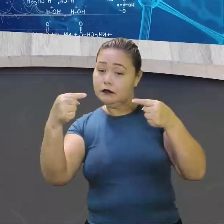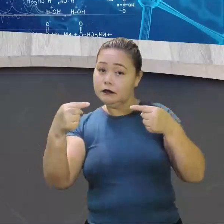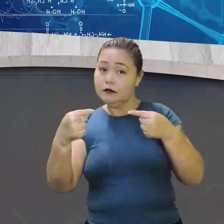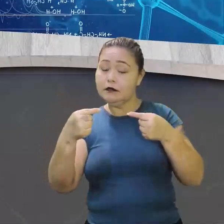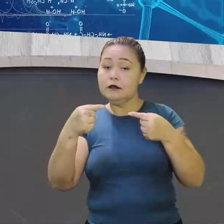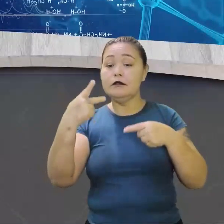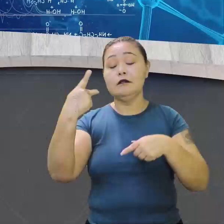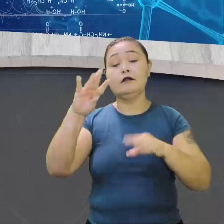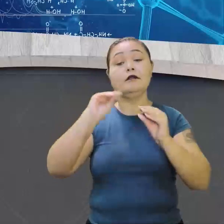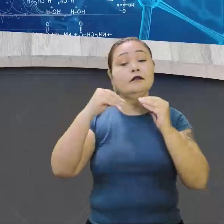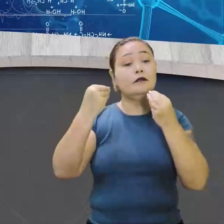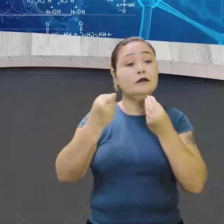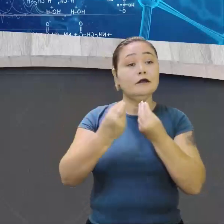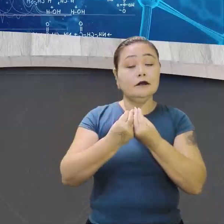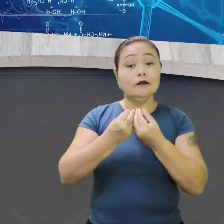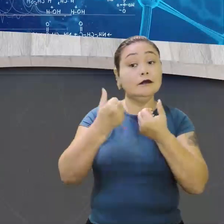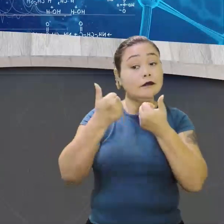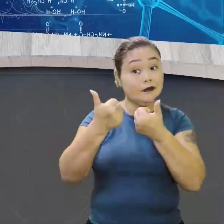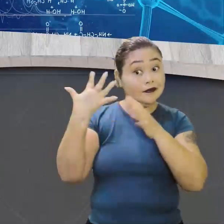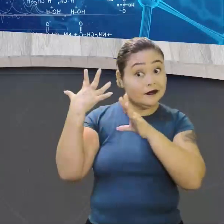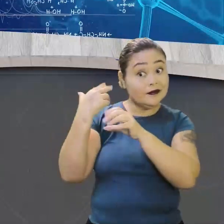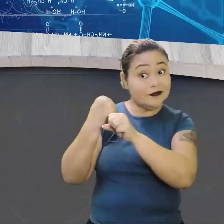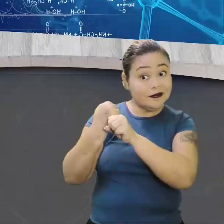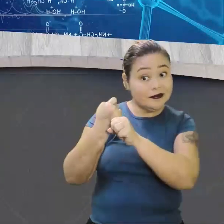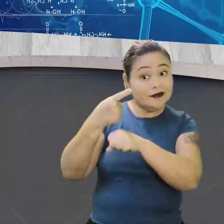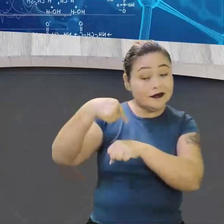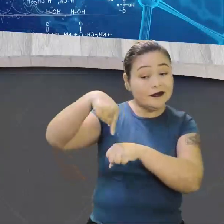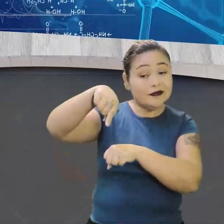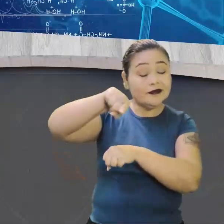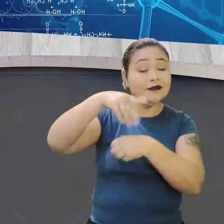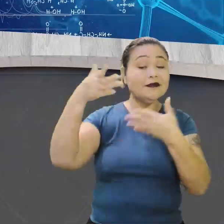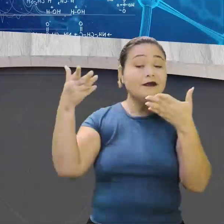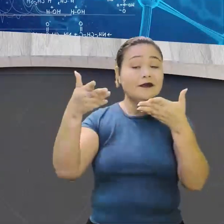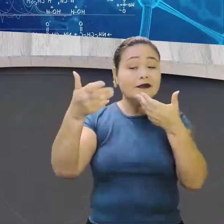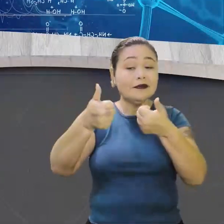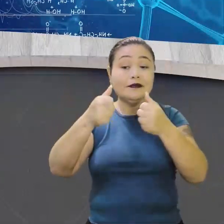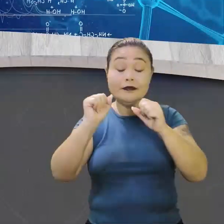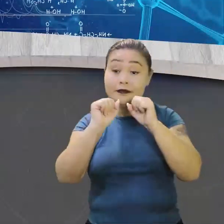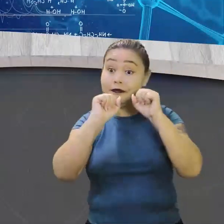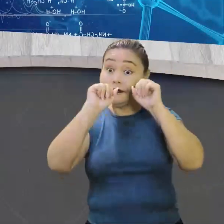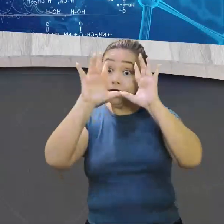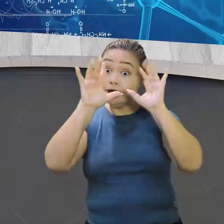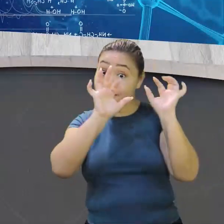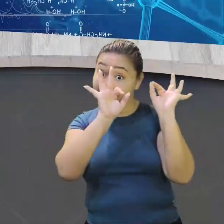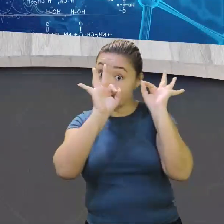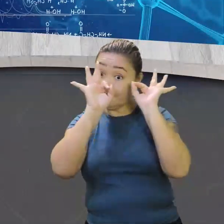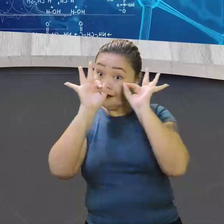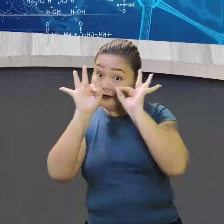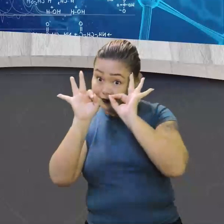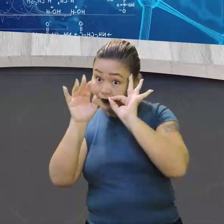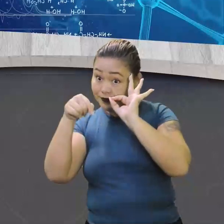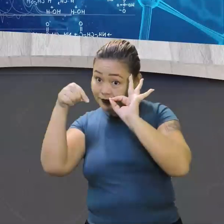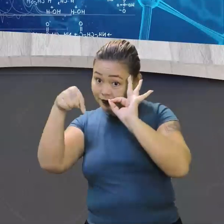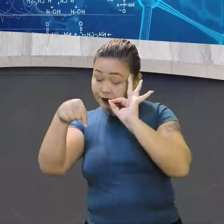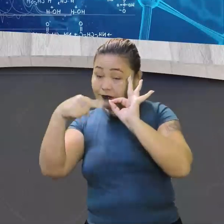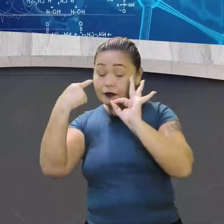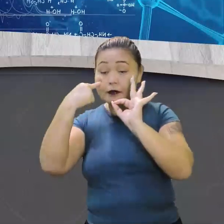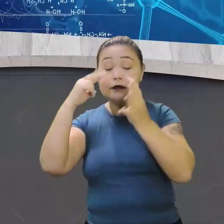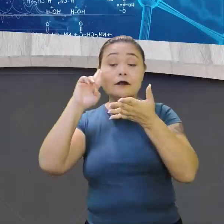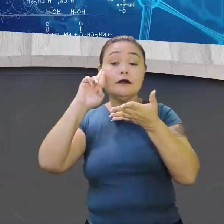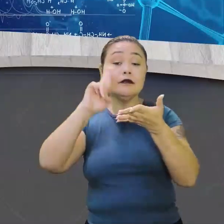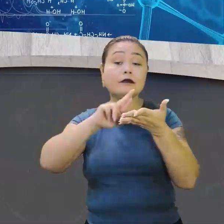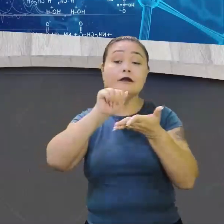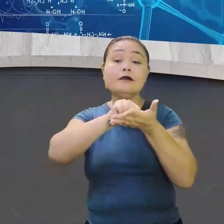das substâncias. Valeu aí a revisão, meu caro aluno? Agora, fique ligado, você vai resolver a sua